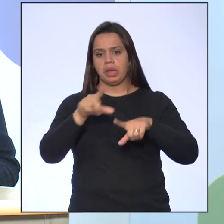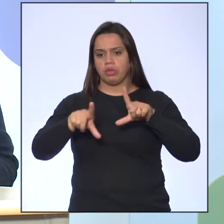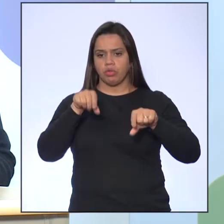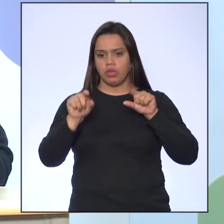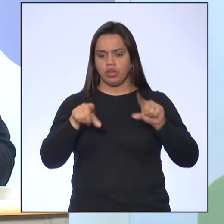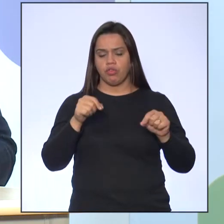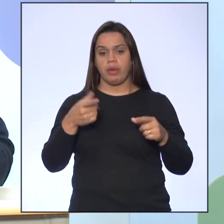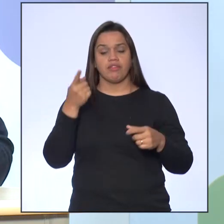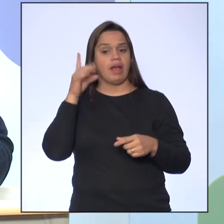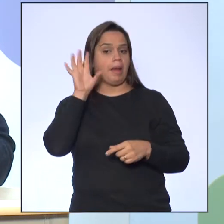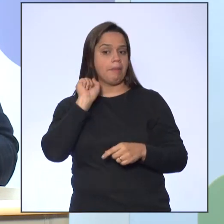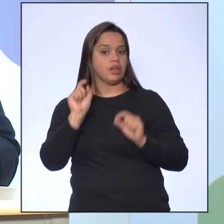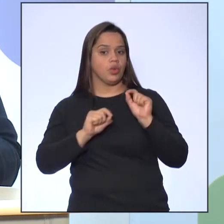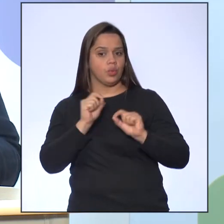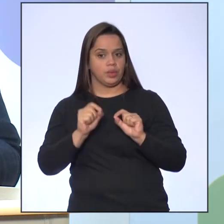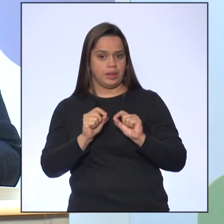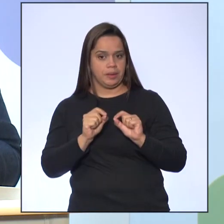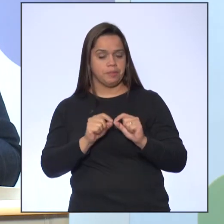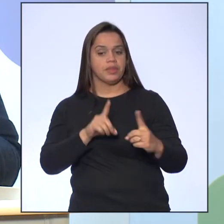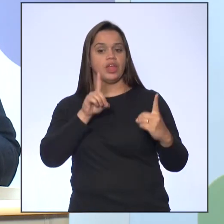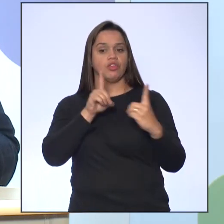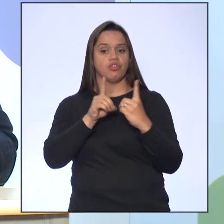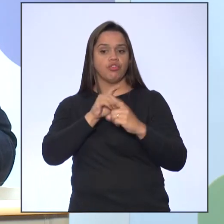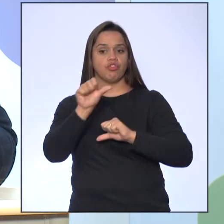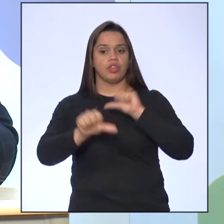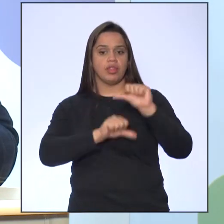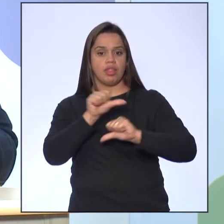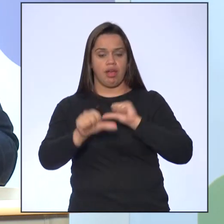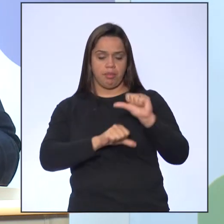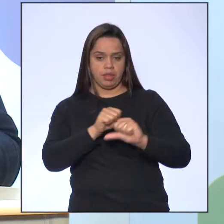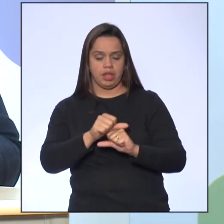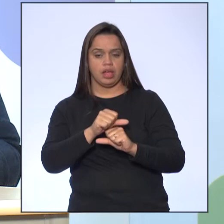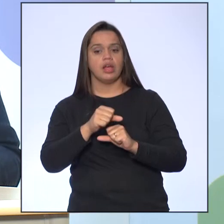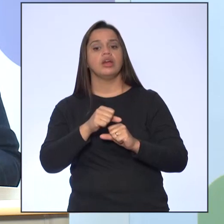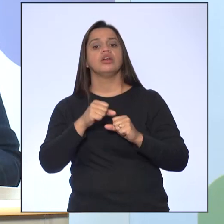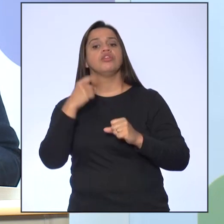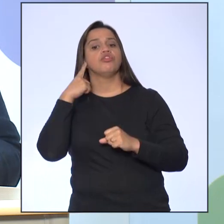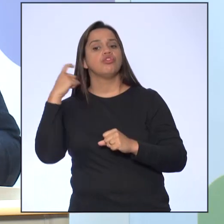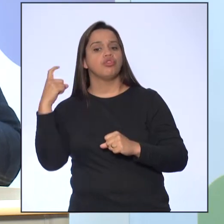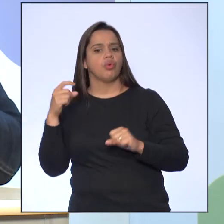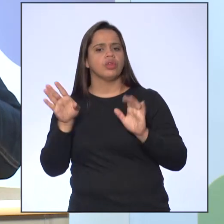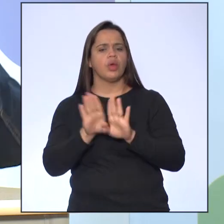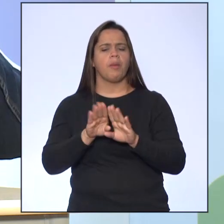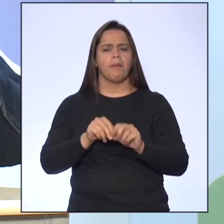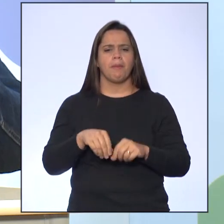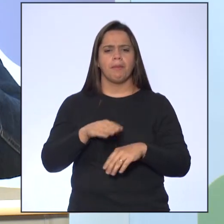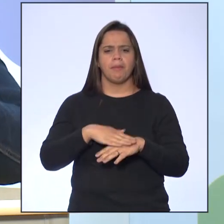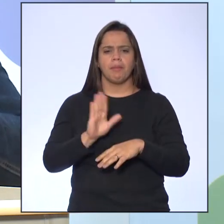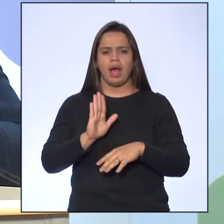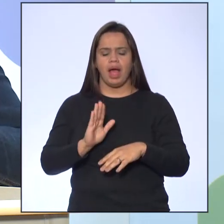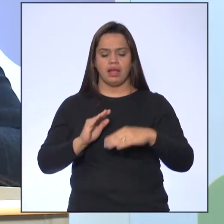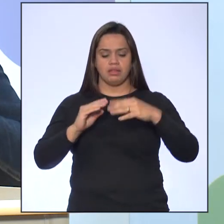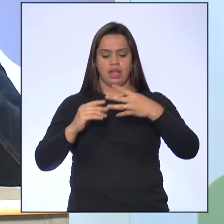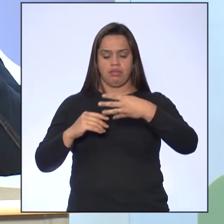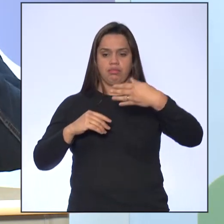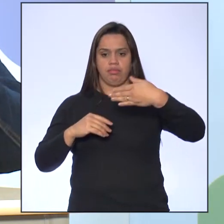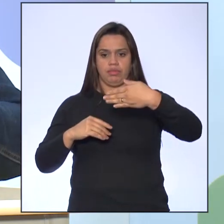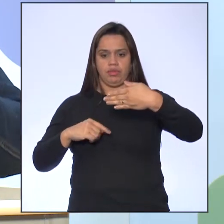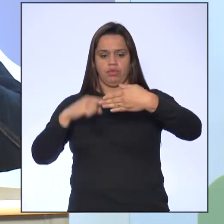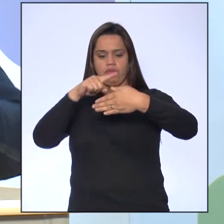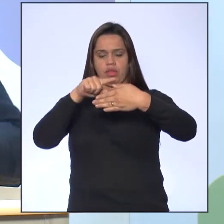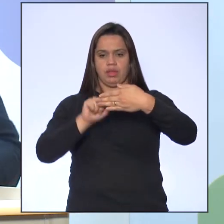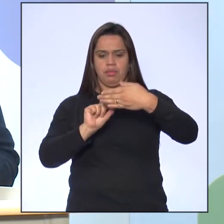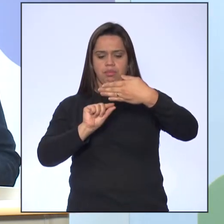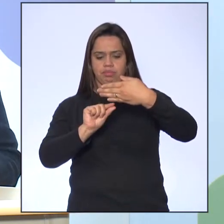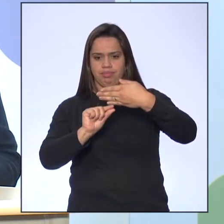dinâmica de som. Olha só. Lembra que a gente falou que quanto mais grave um som é, né, fica mais embaixo lá, né, na